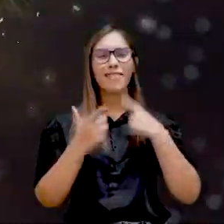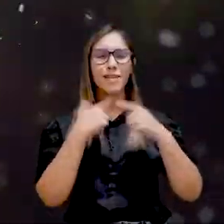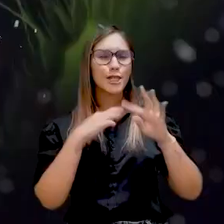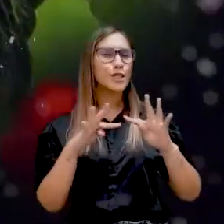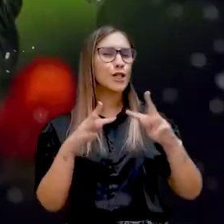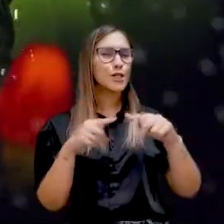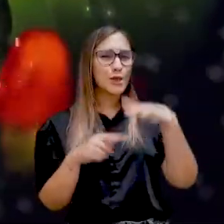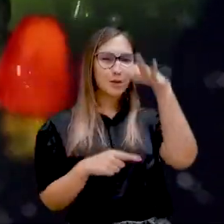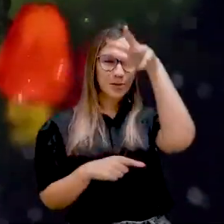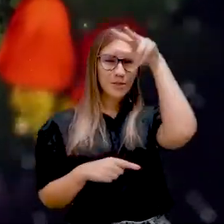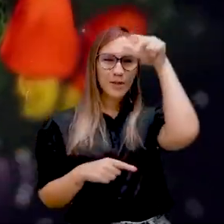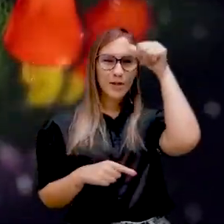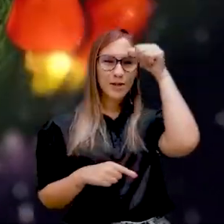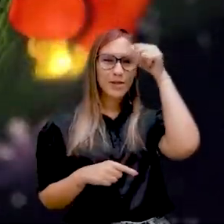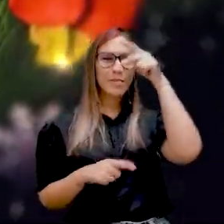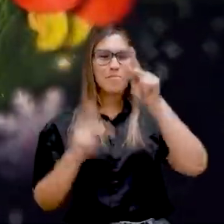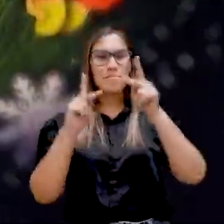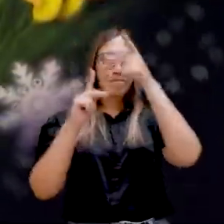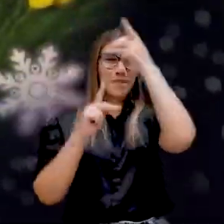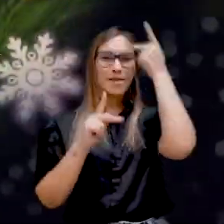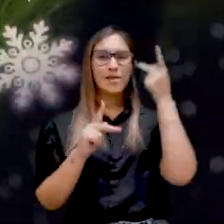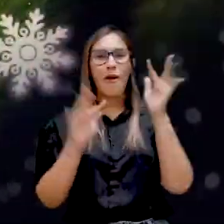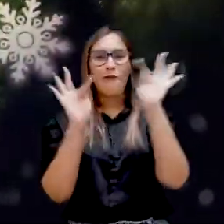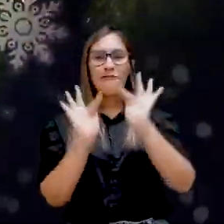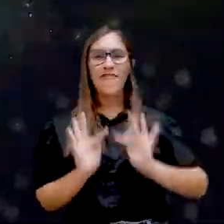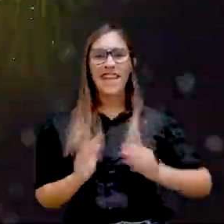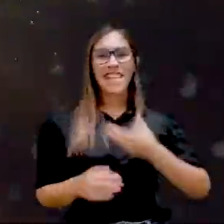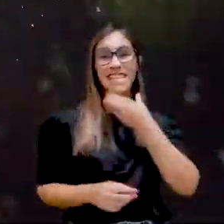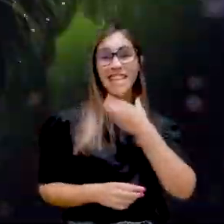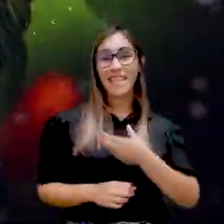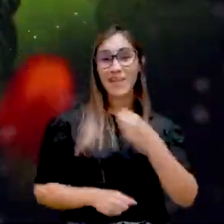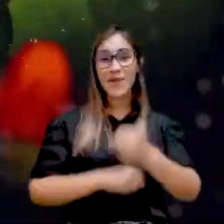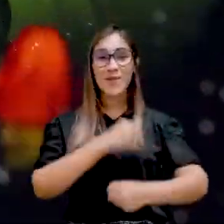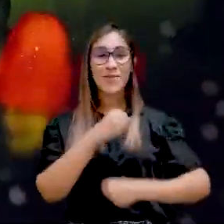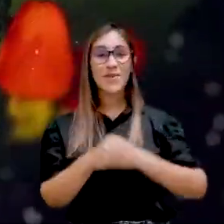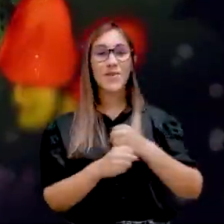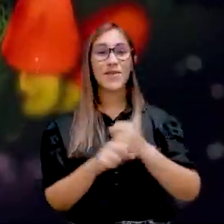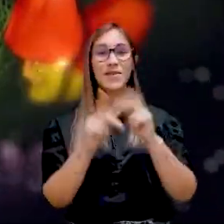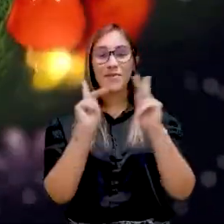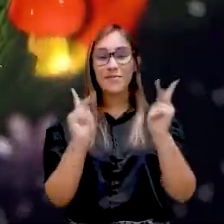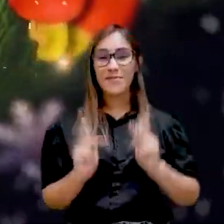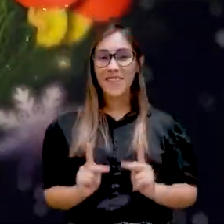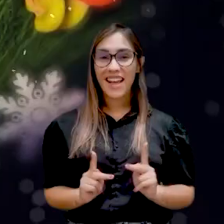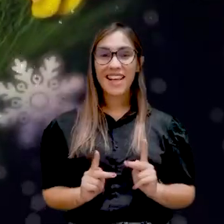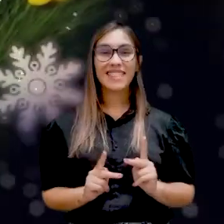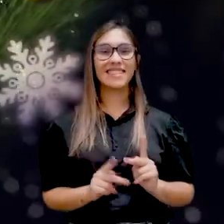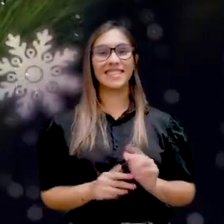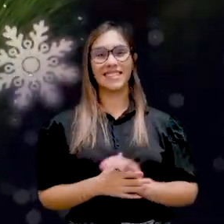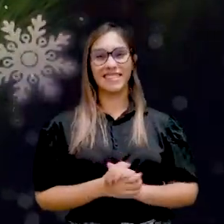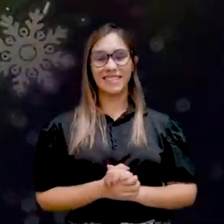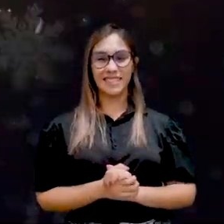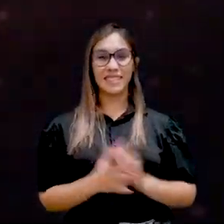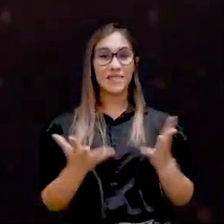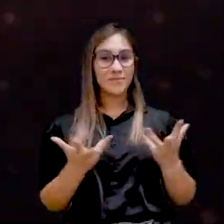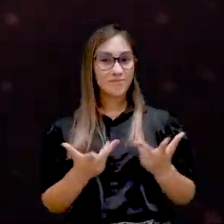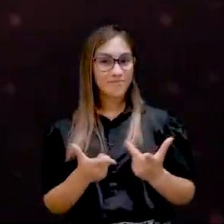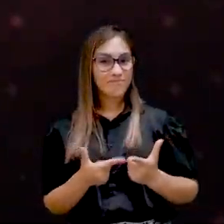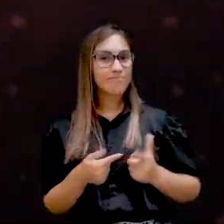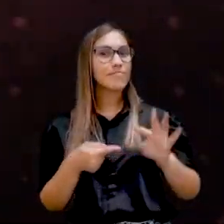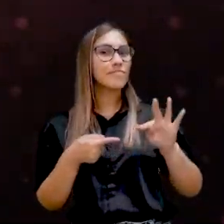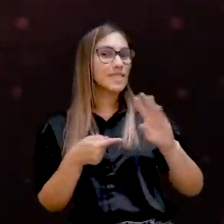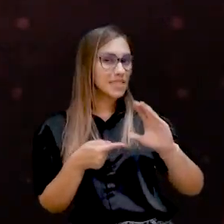cidadãos mato-grossenses um feliz Natal e um ano de paz e realizações.